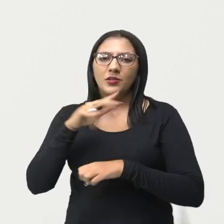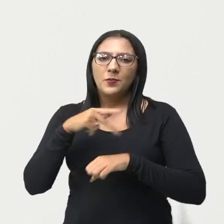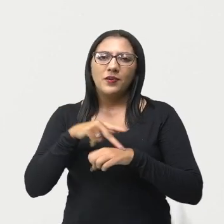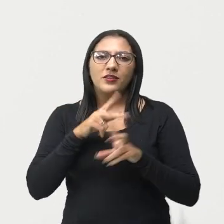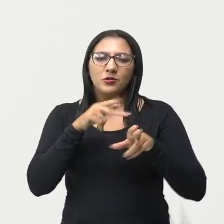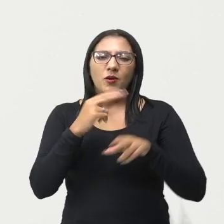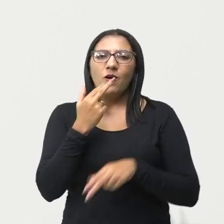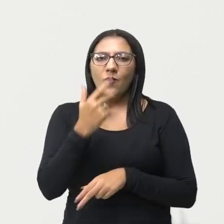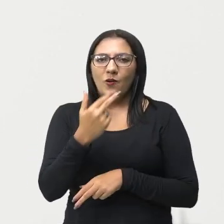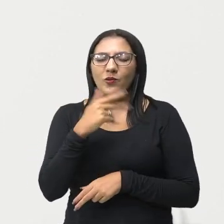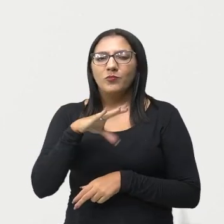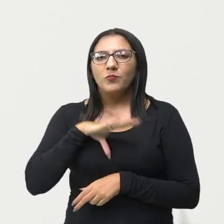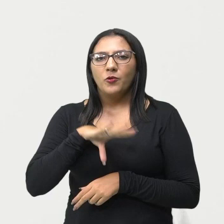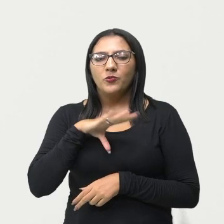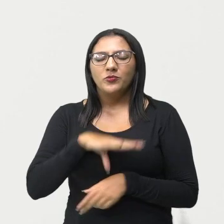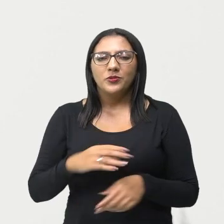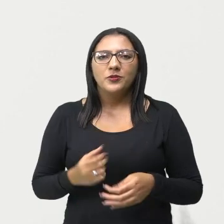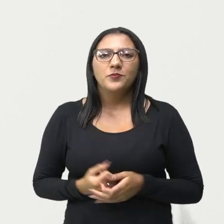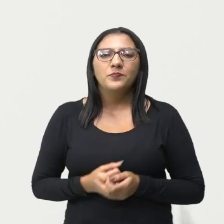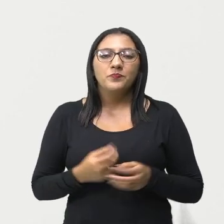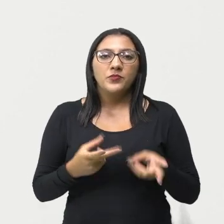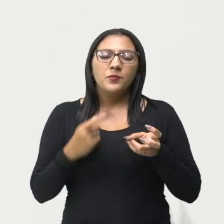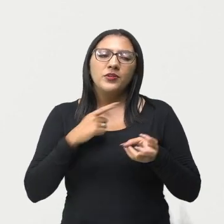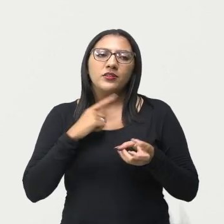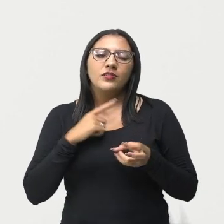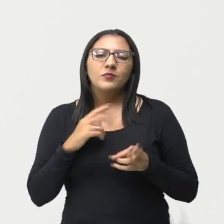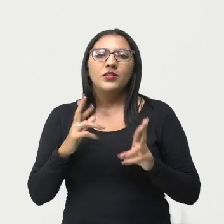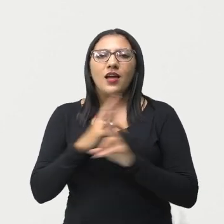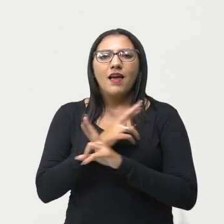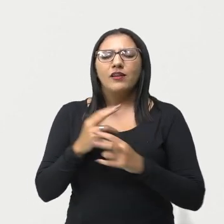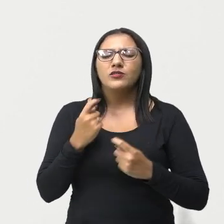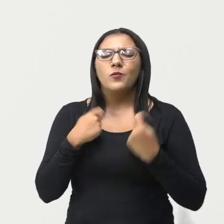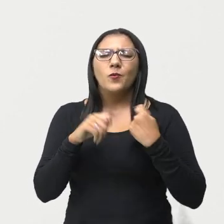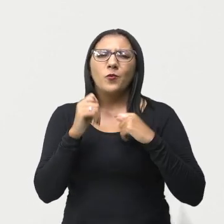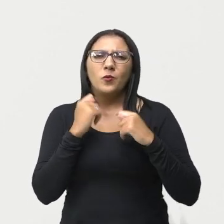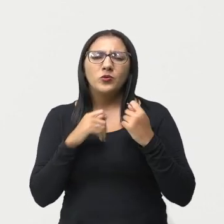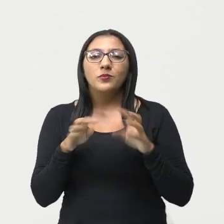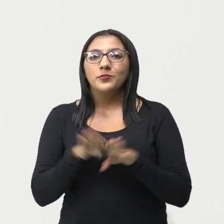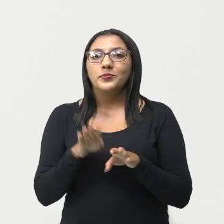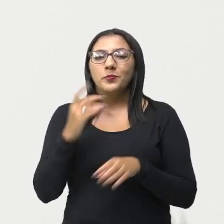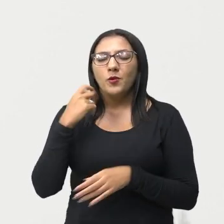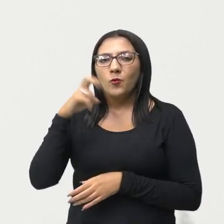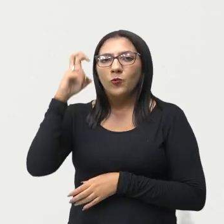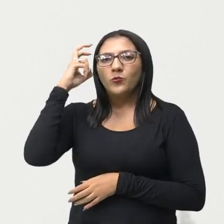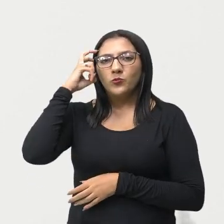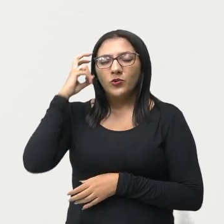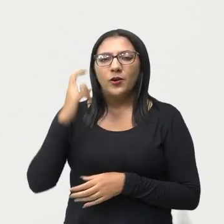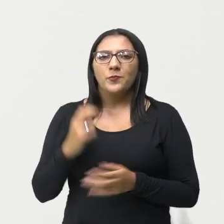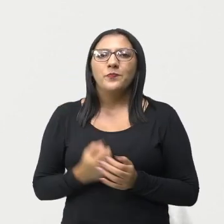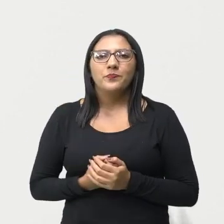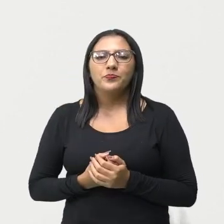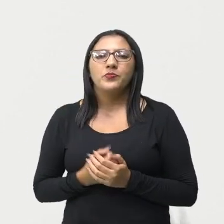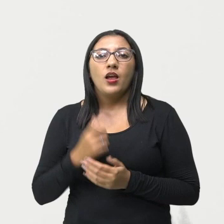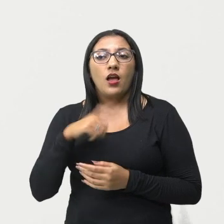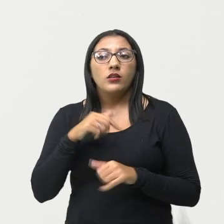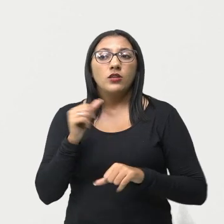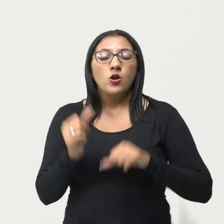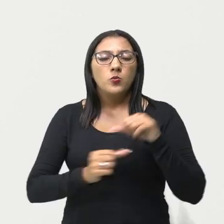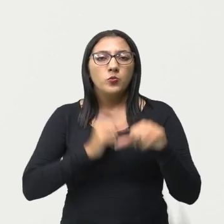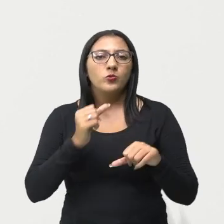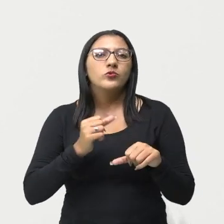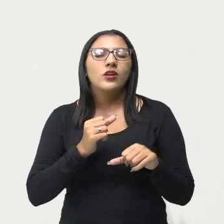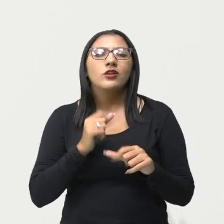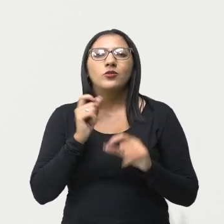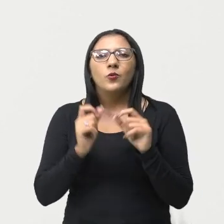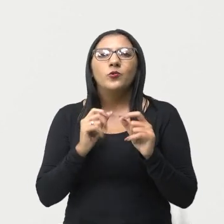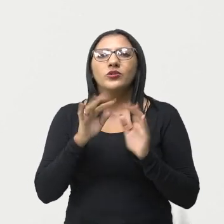que isso tem uma questão comercial, econômica e também cultural, certo? E com essas mudanças, o que o